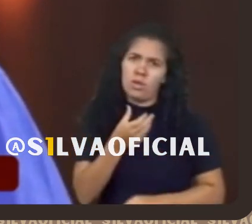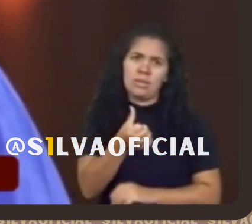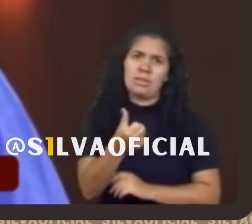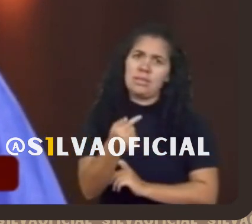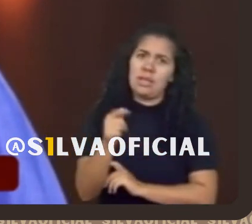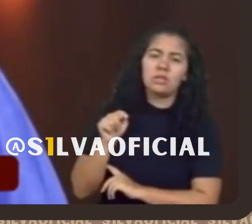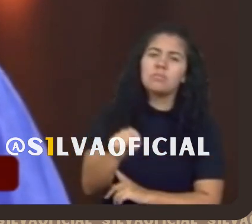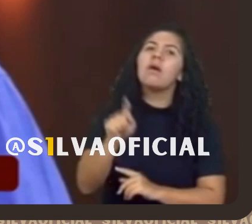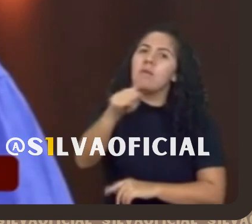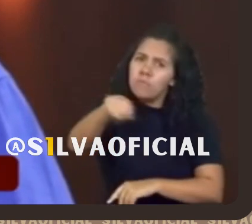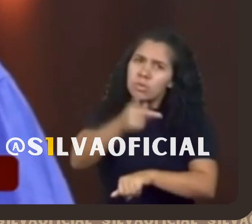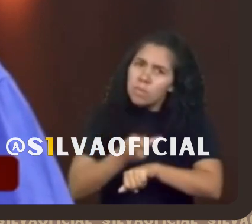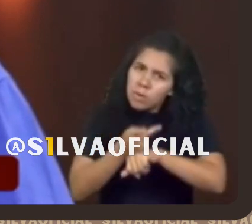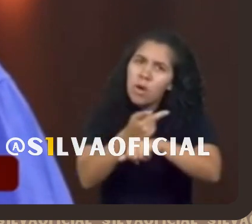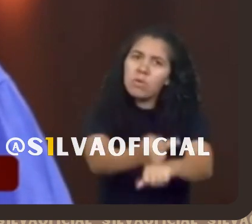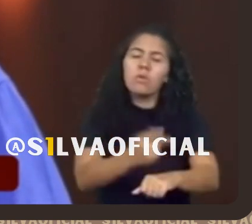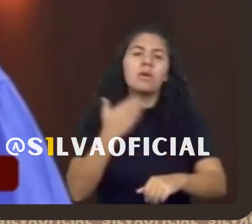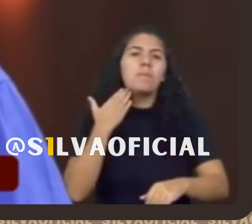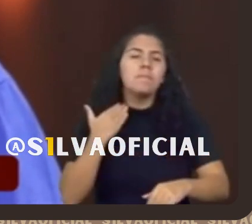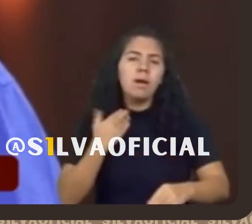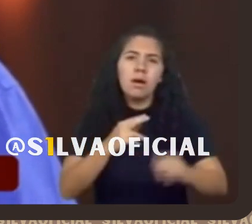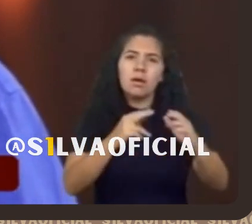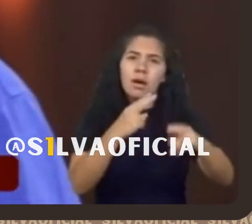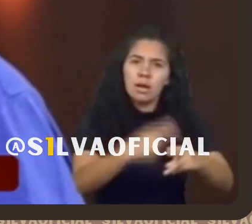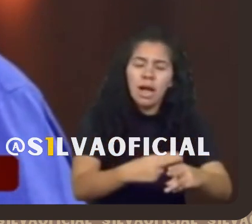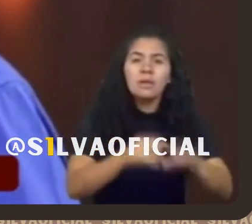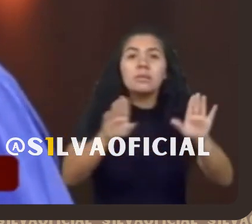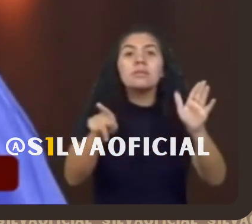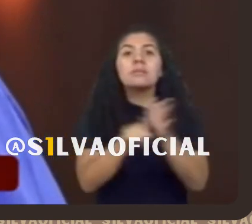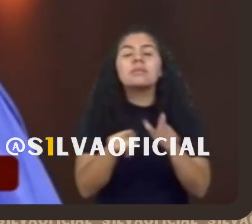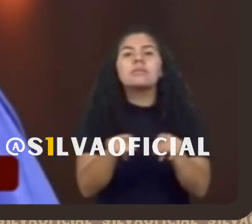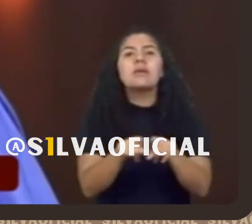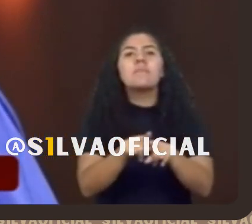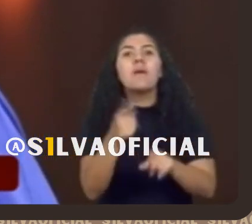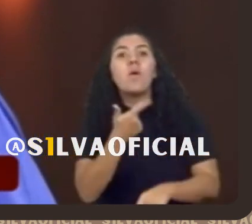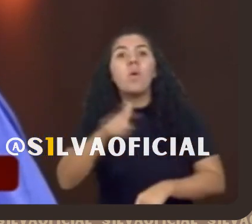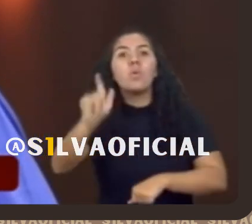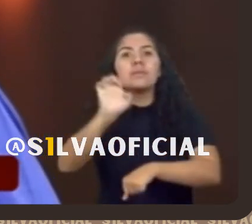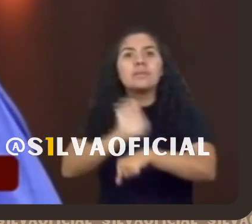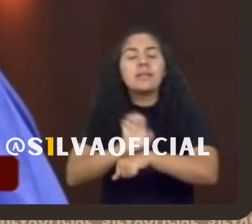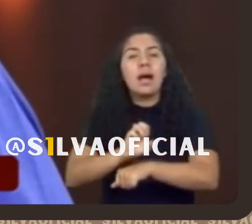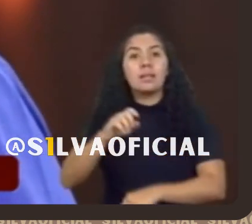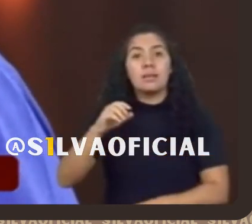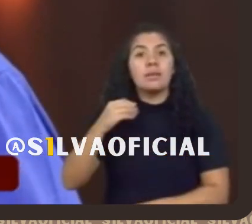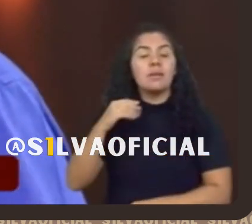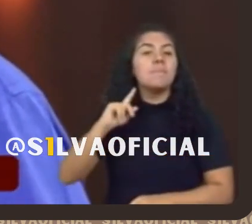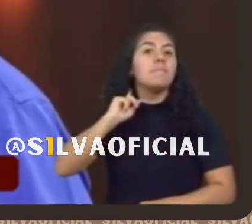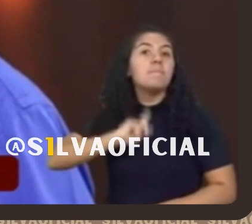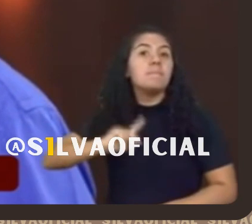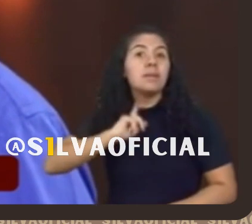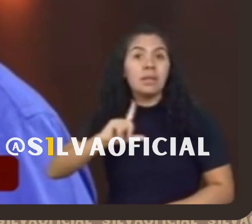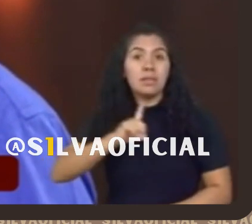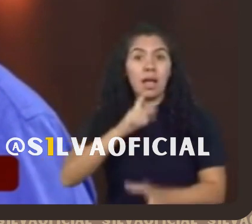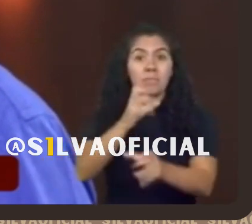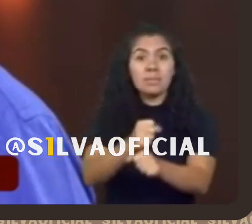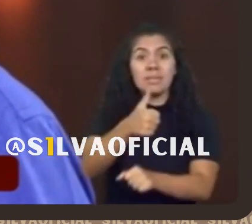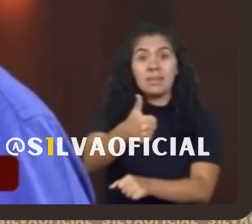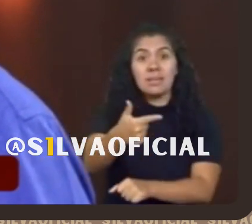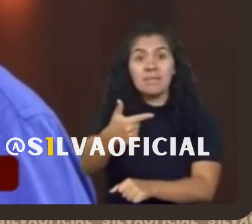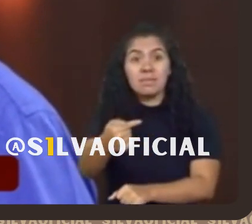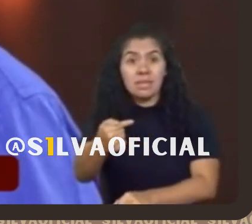negociar um outro estado que tem muita gente aqui Minas Gerais 127 as nossas Minas da